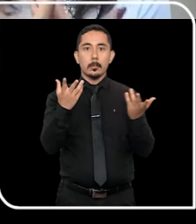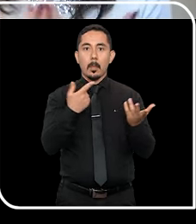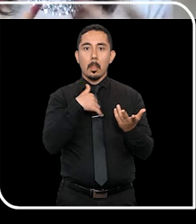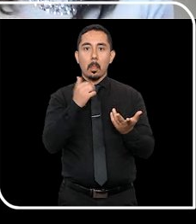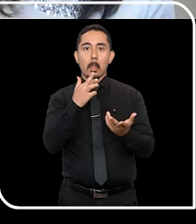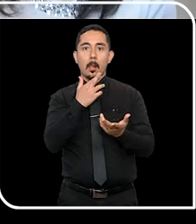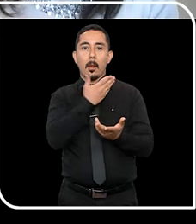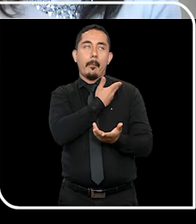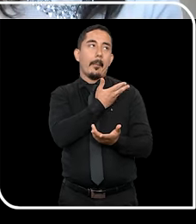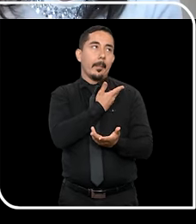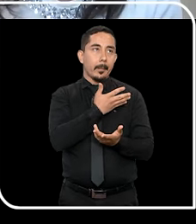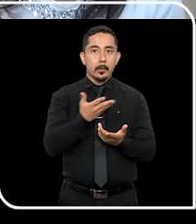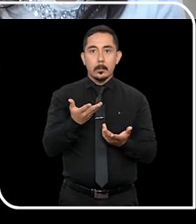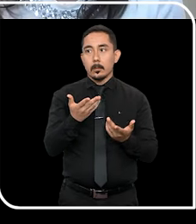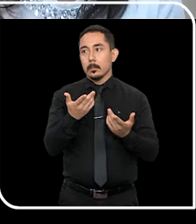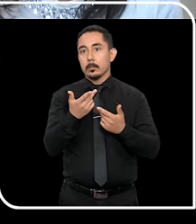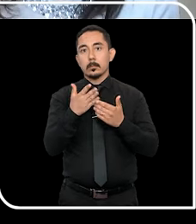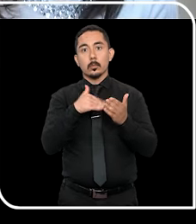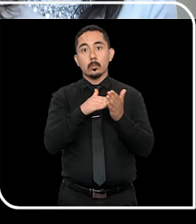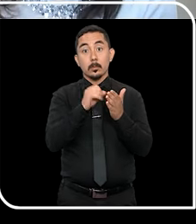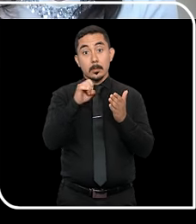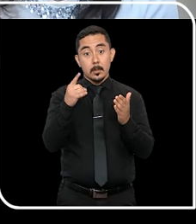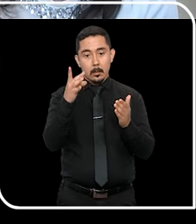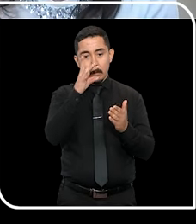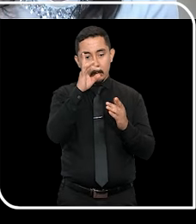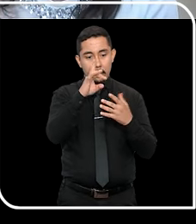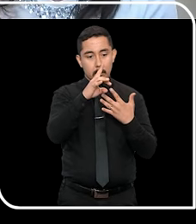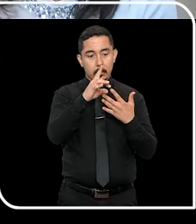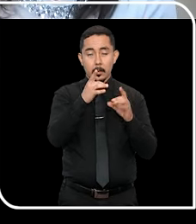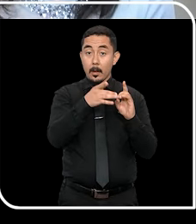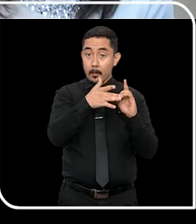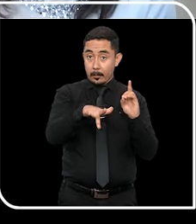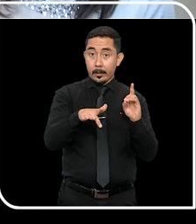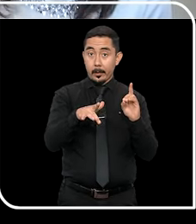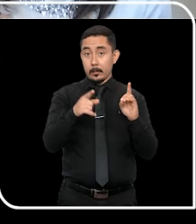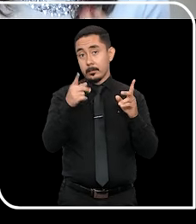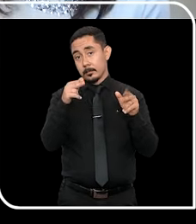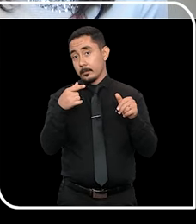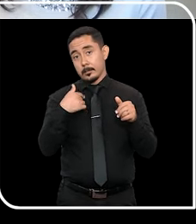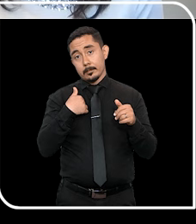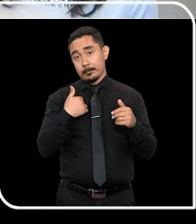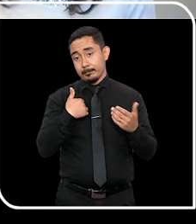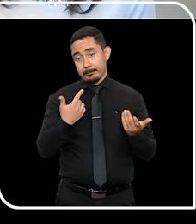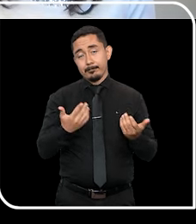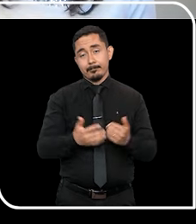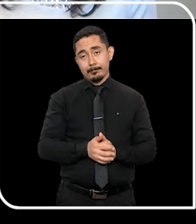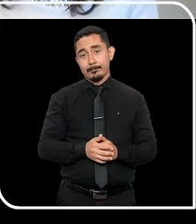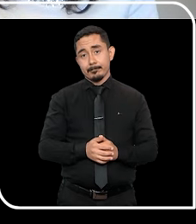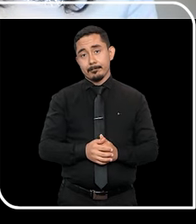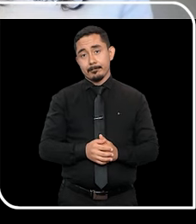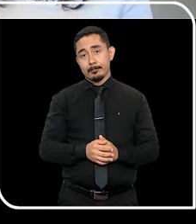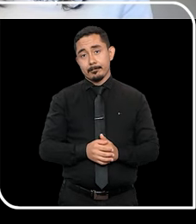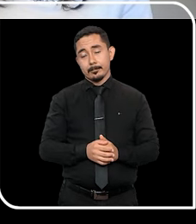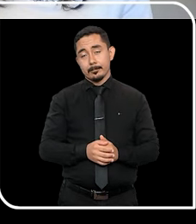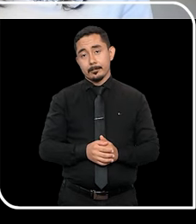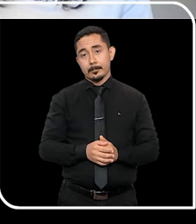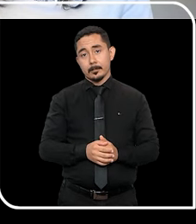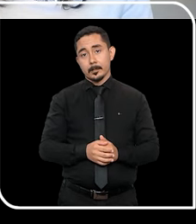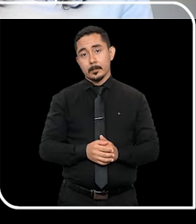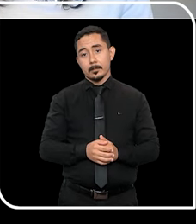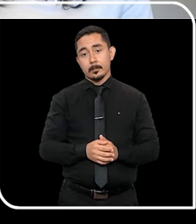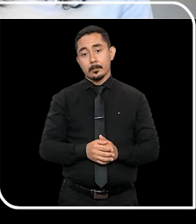as pessoas com deficiências eu tô sendo capacitista e o mundo é capacitista né então a gente tem que ir tentando desconstruir isso